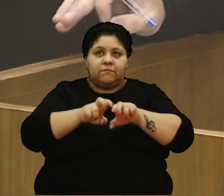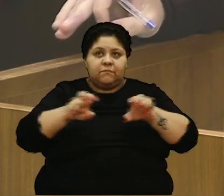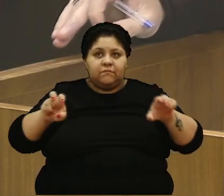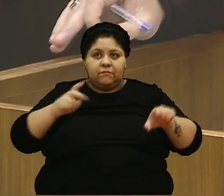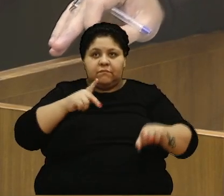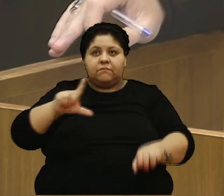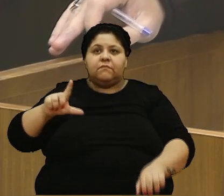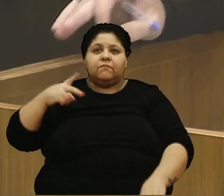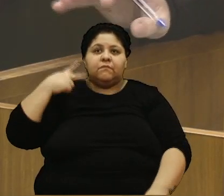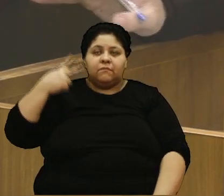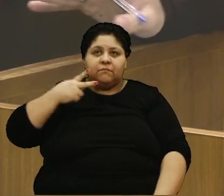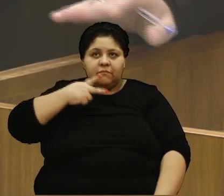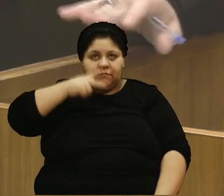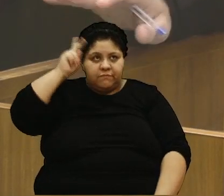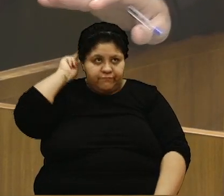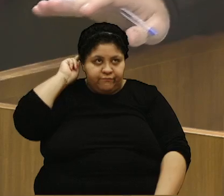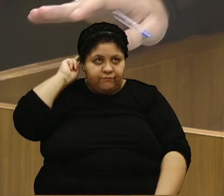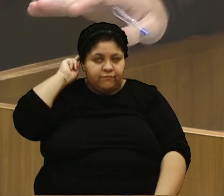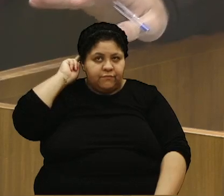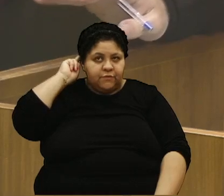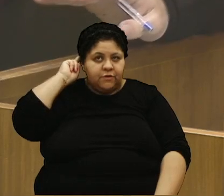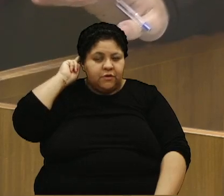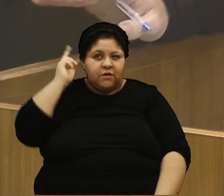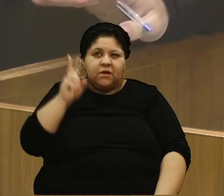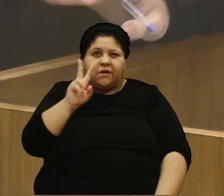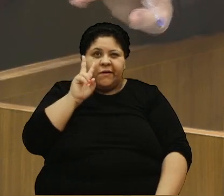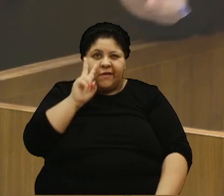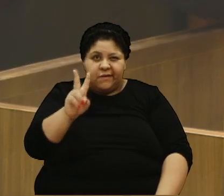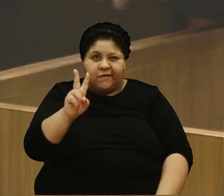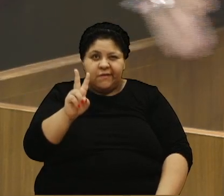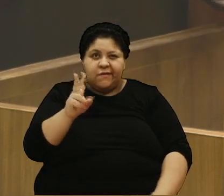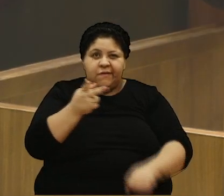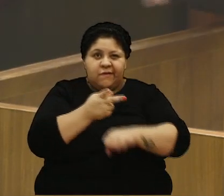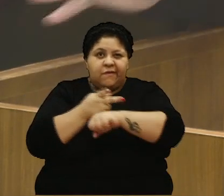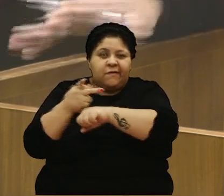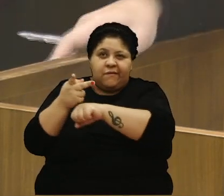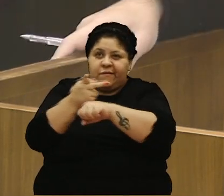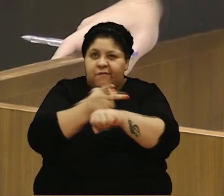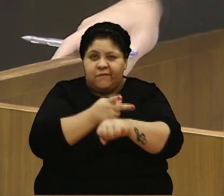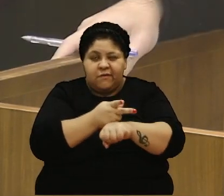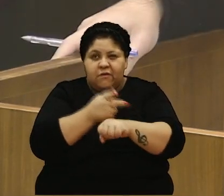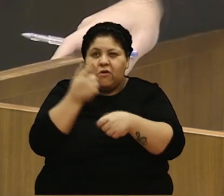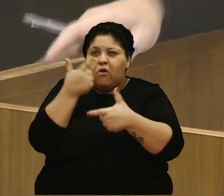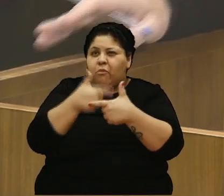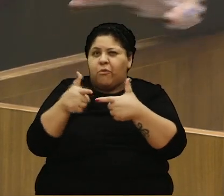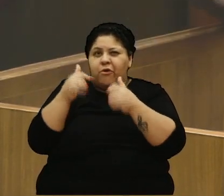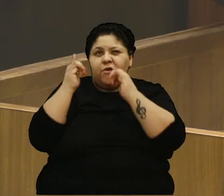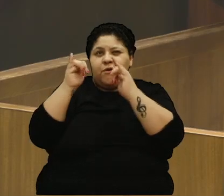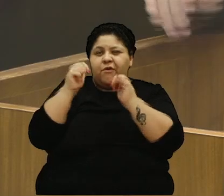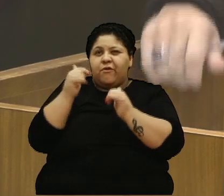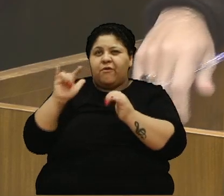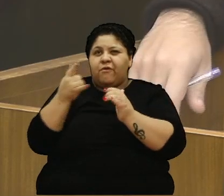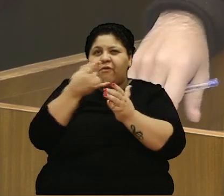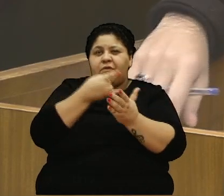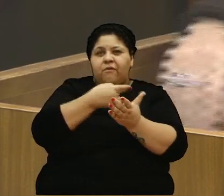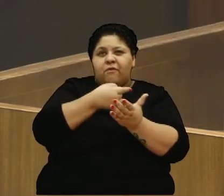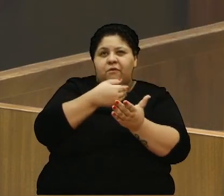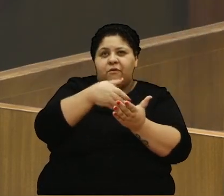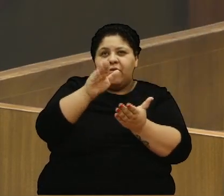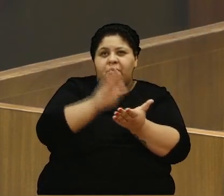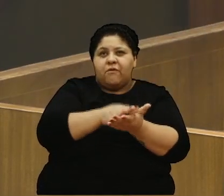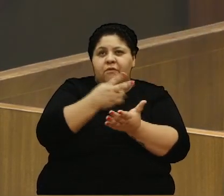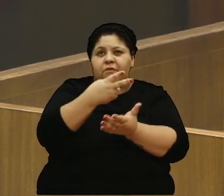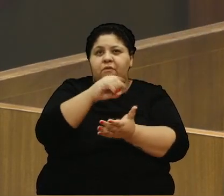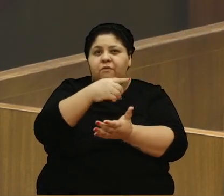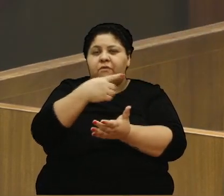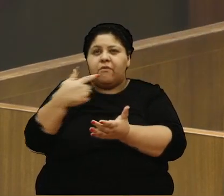PL, vereador Iaco. E ali nos registros que eu procurei por queimar a linha ou algum problema, a última multa foi lá em 2017,